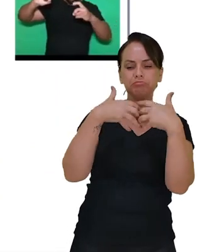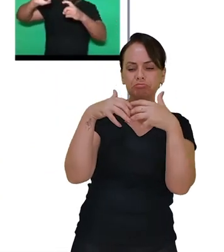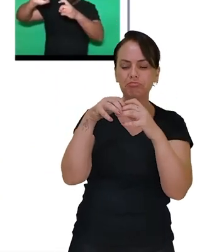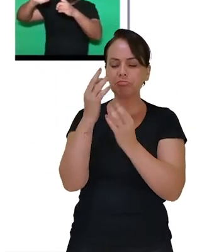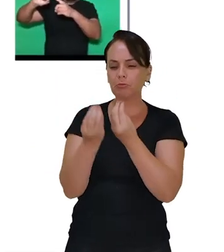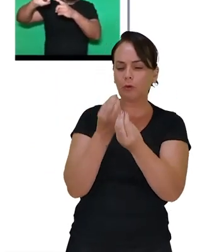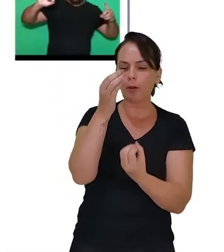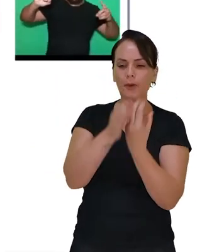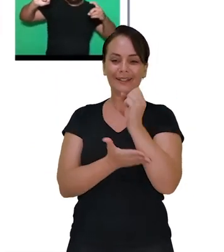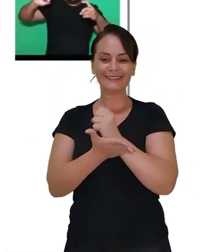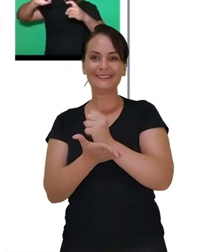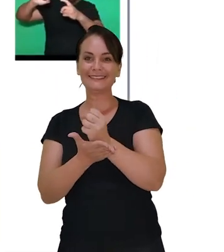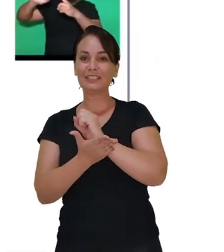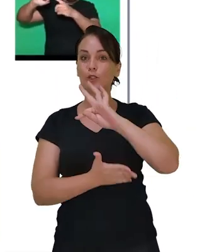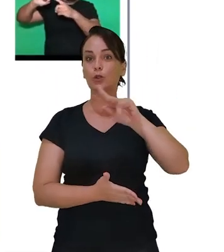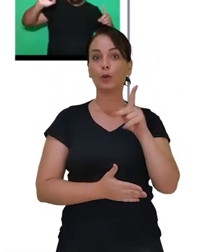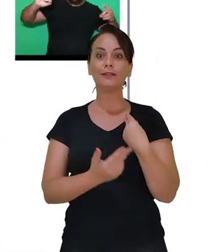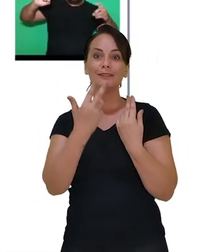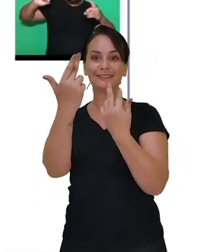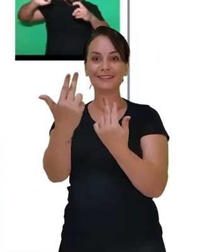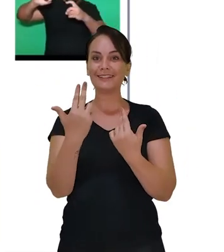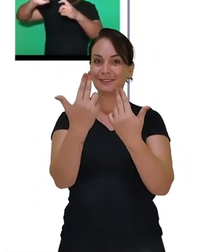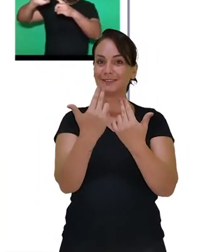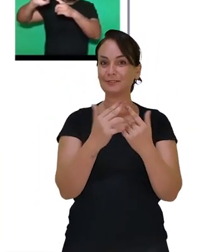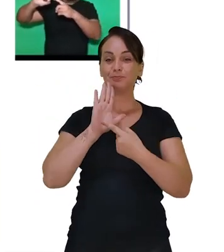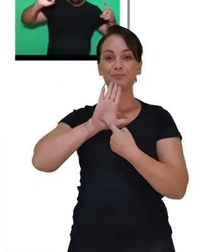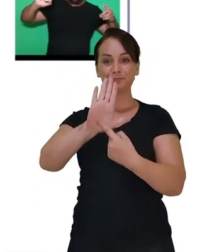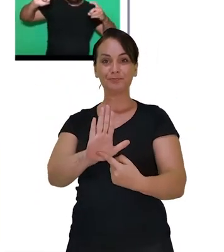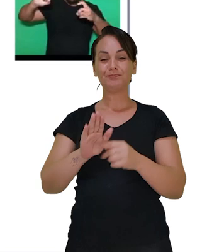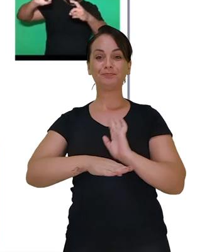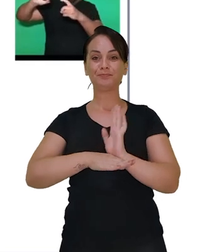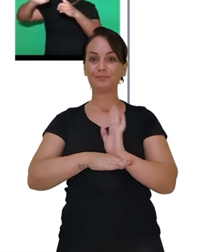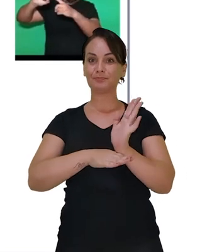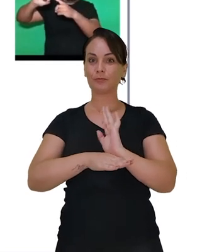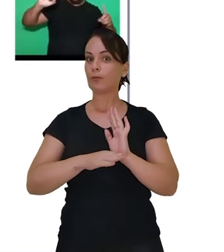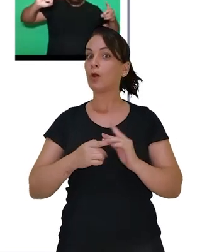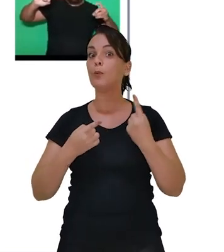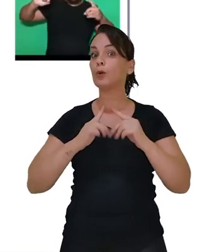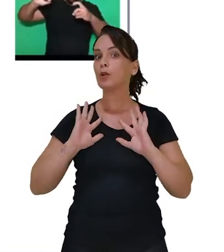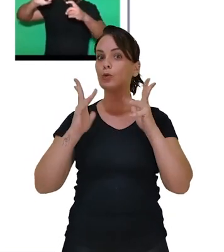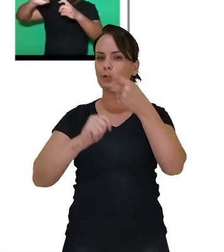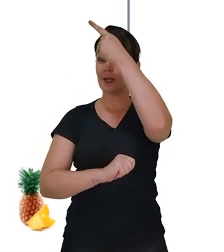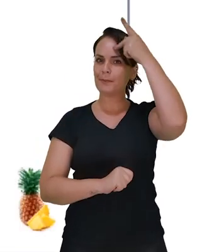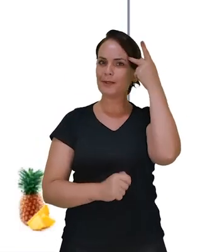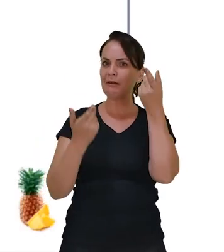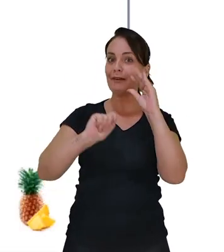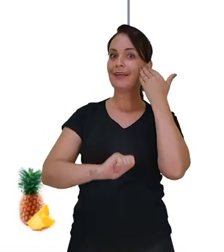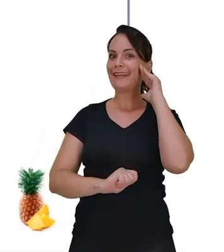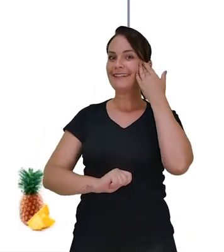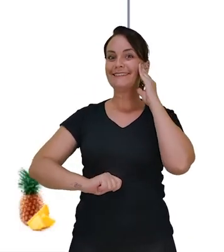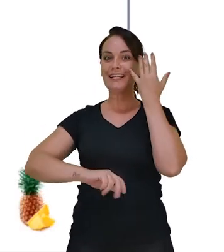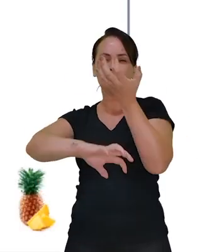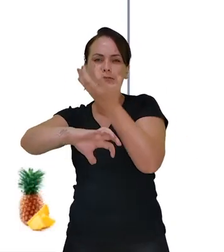simples, em Scratch, como estes que estão aparecendo no vídeo, para que todo mundo possa entender a matéria